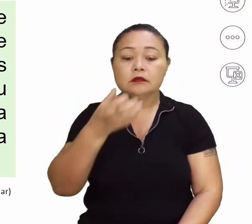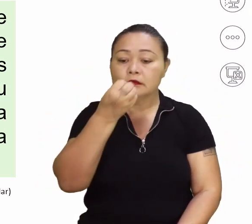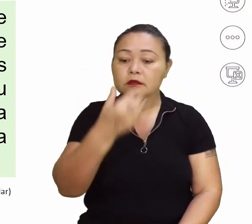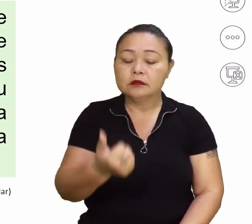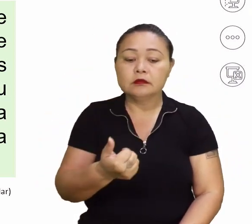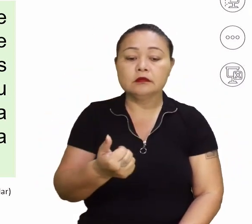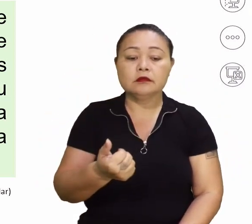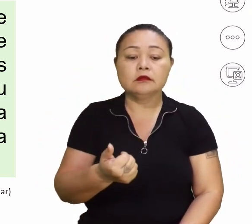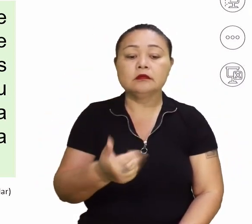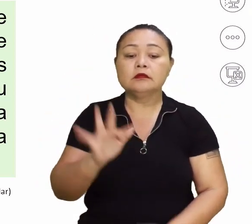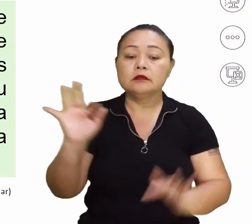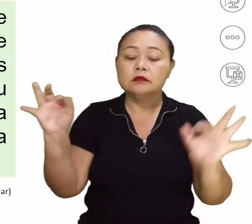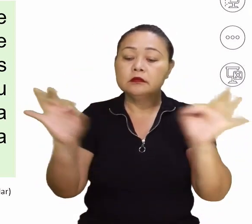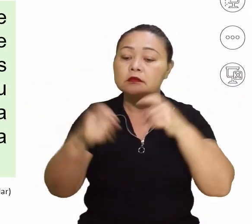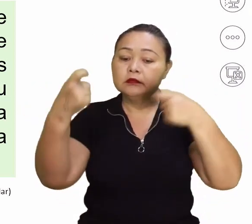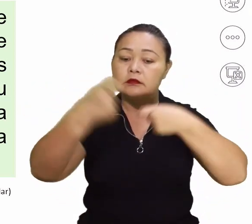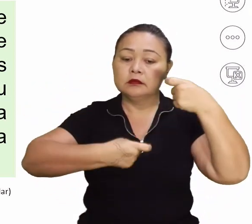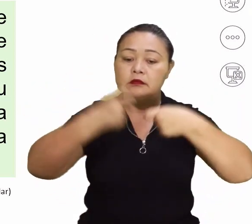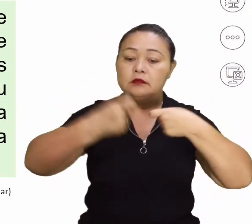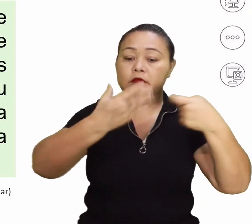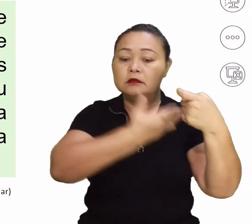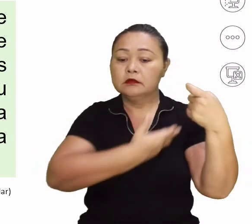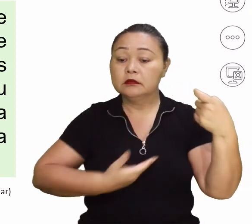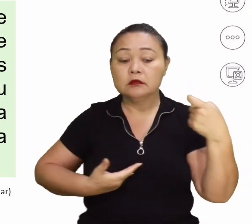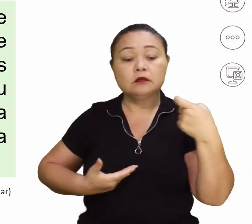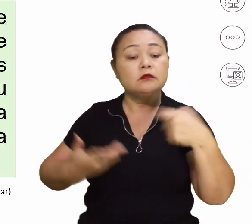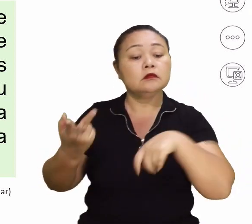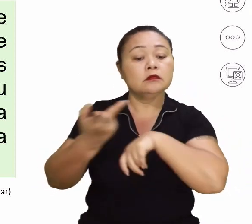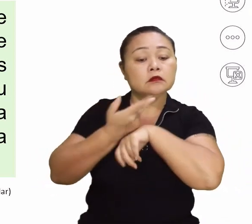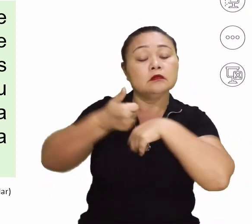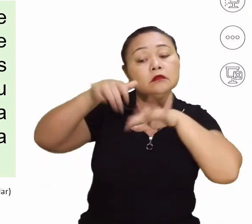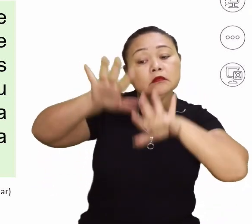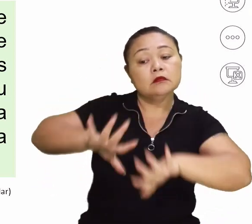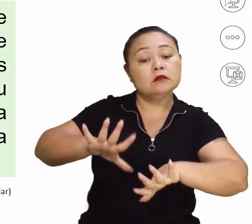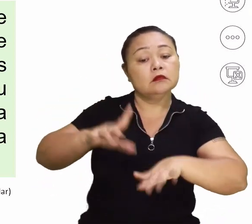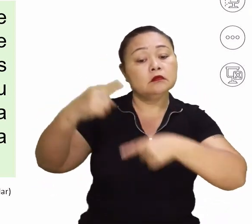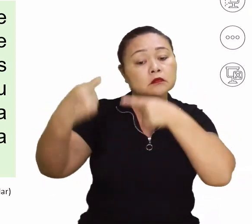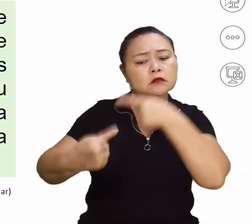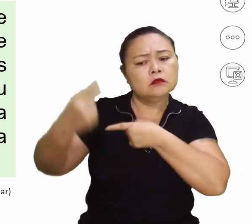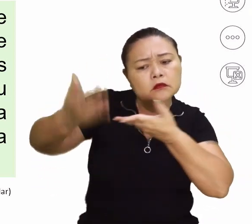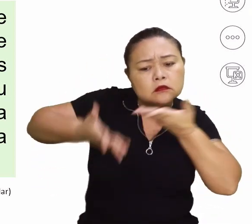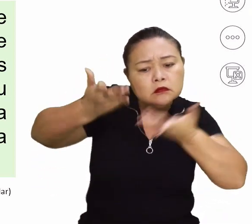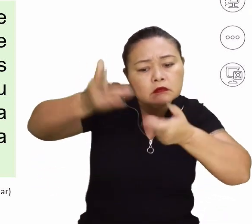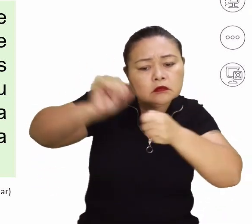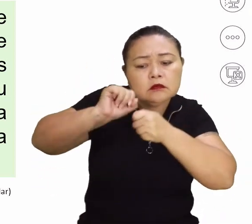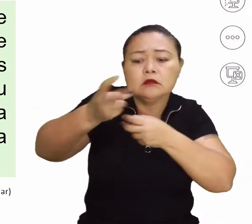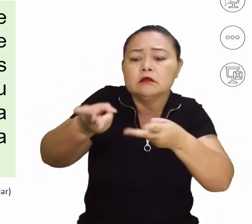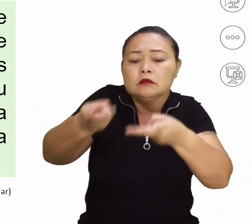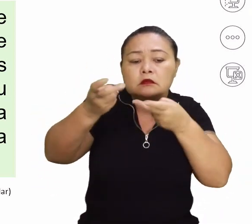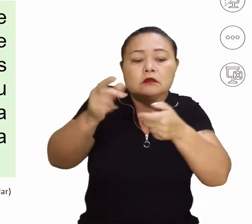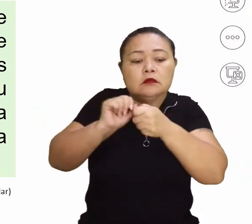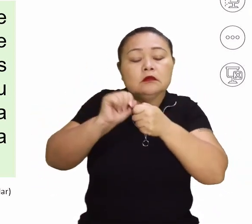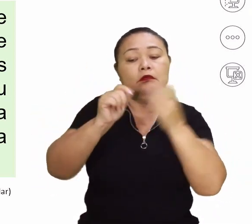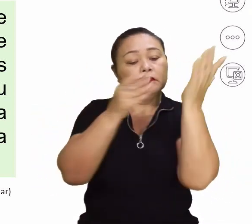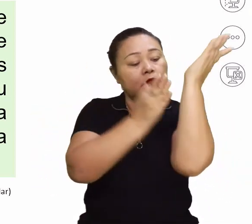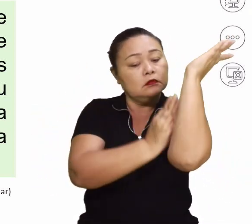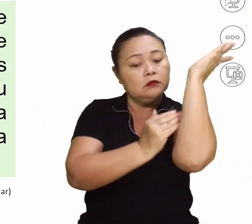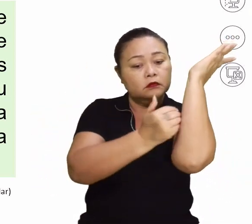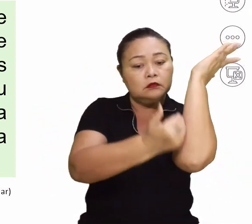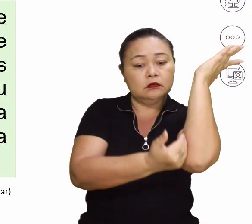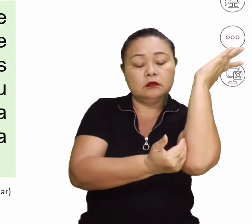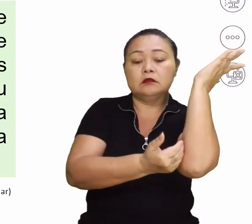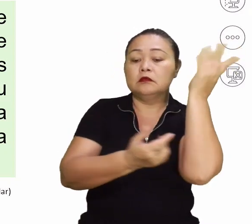bem. Terminou a guerra, o governo procurou manter uma política de incentivo ao extrativismo da borracha,